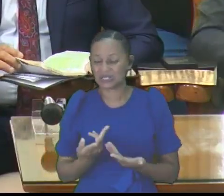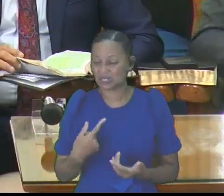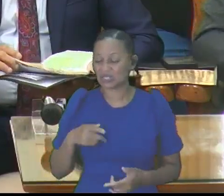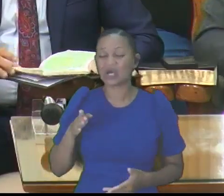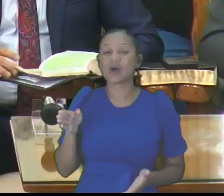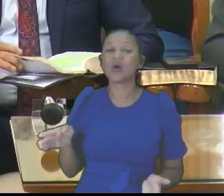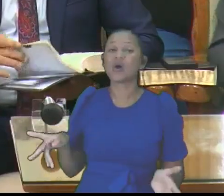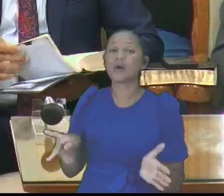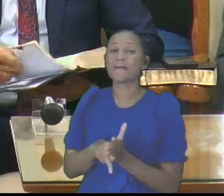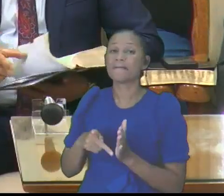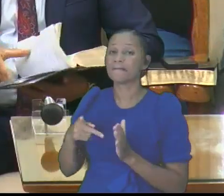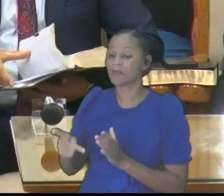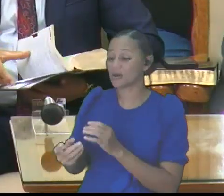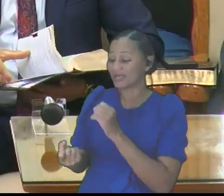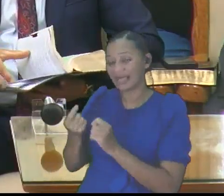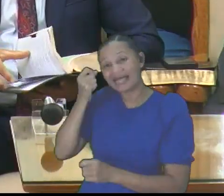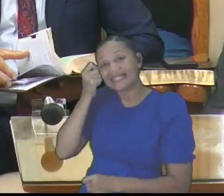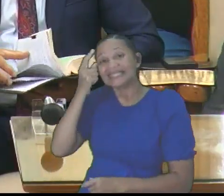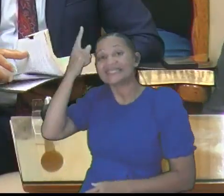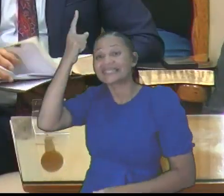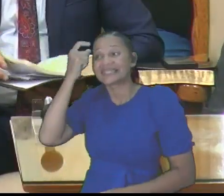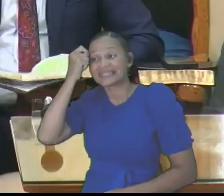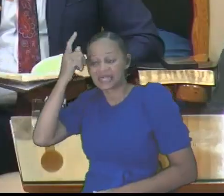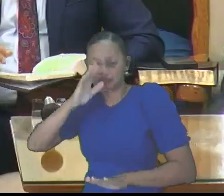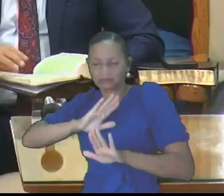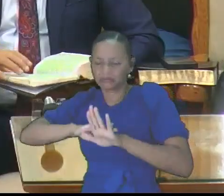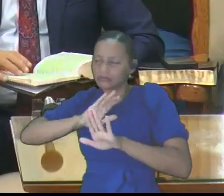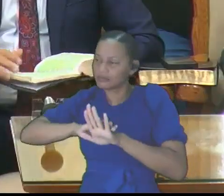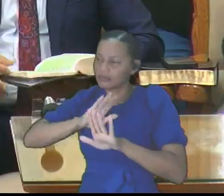promotores dessa ideologia tiram as